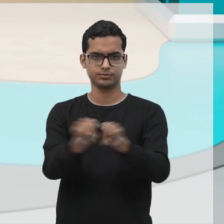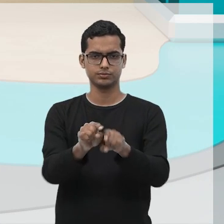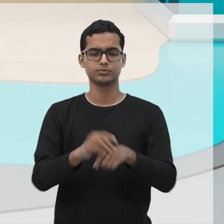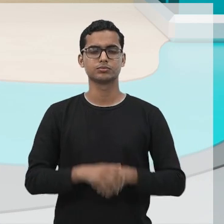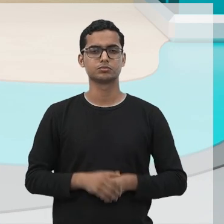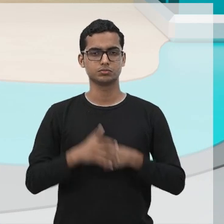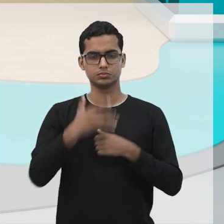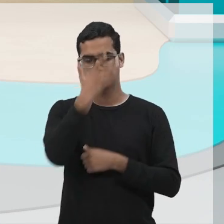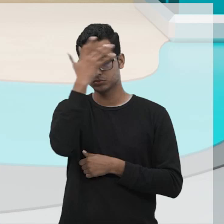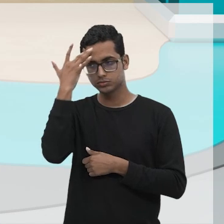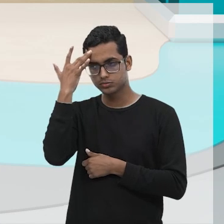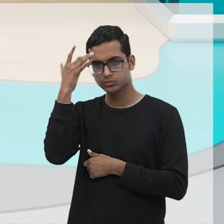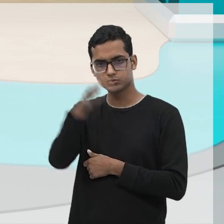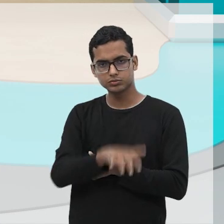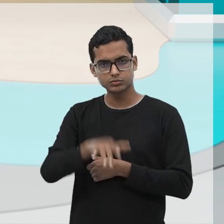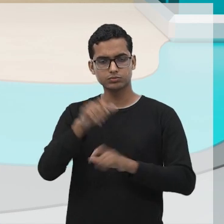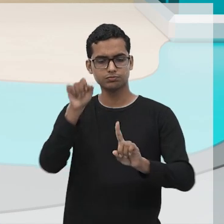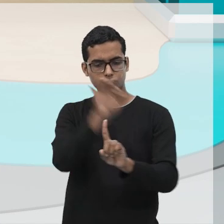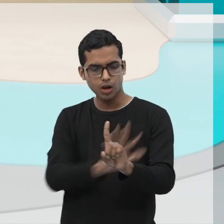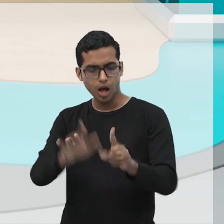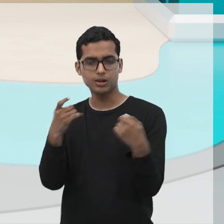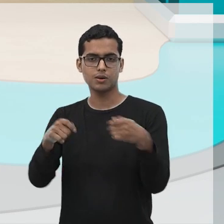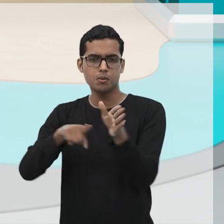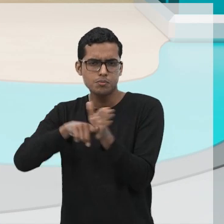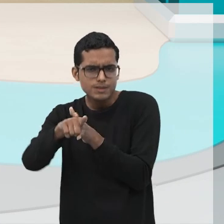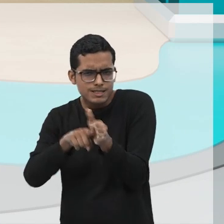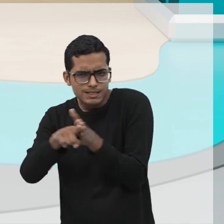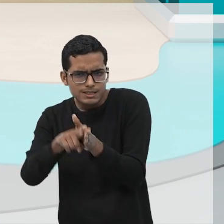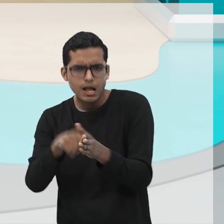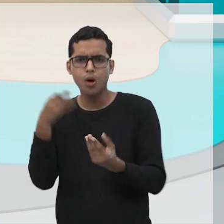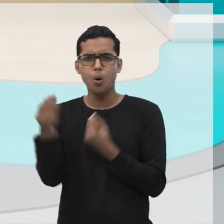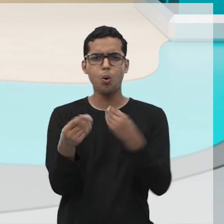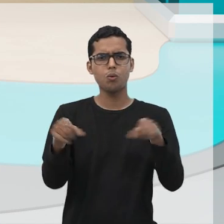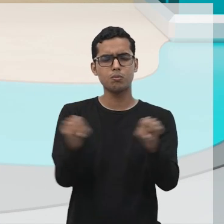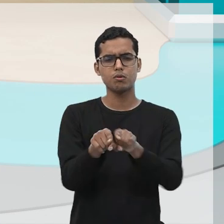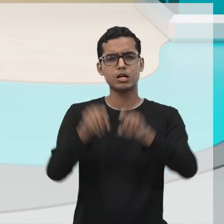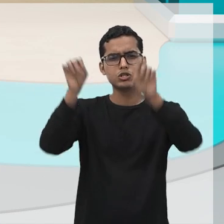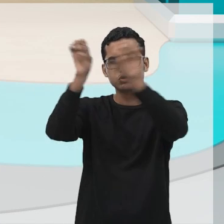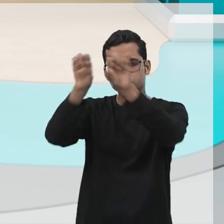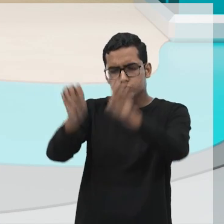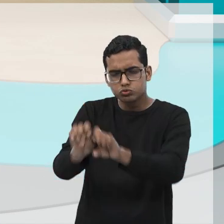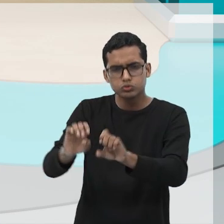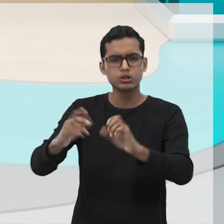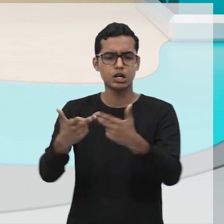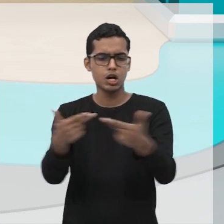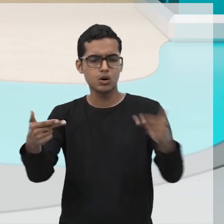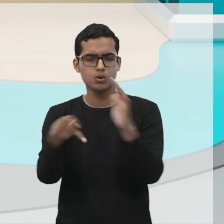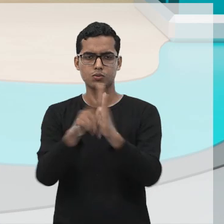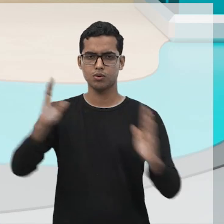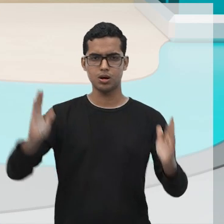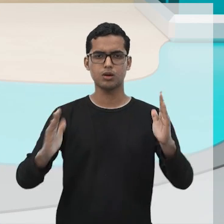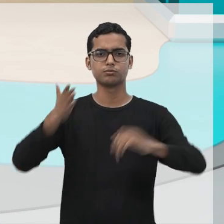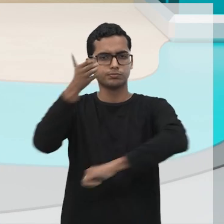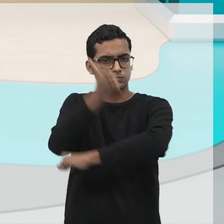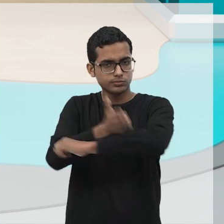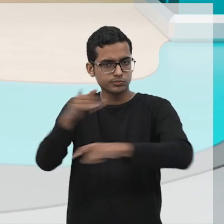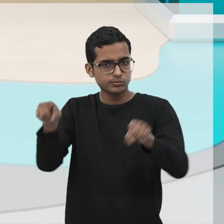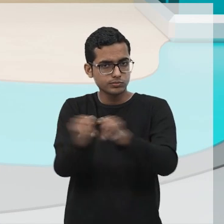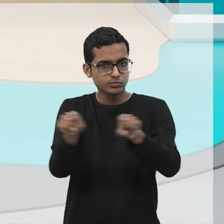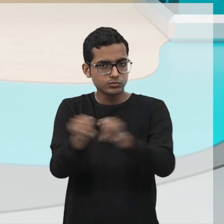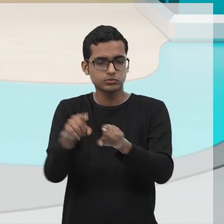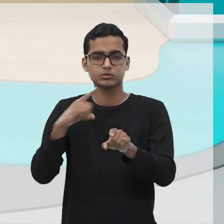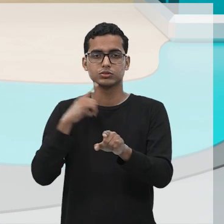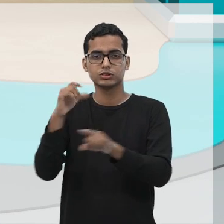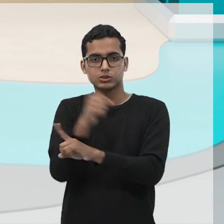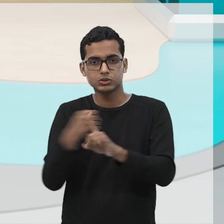uma pesquisa, certo? Como é que eram os móveis dessa época, por exemplo, a condição social, se eles eram